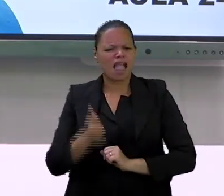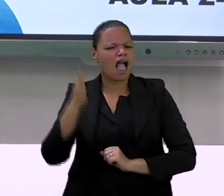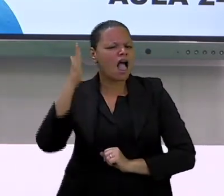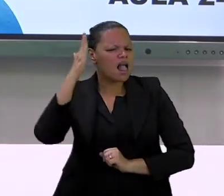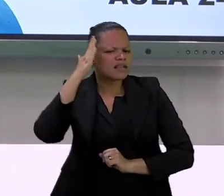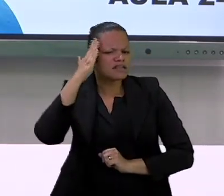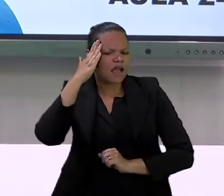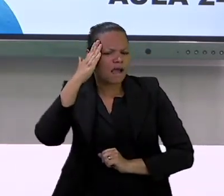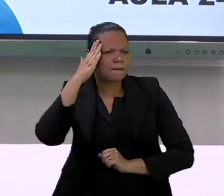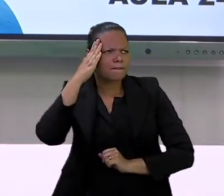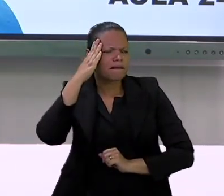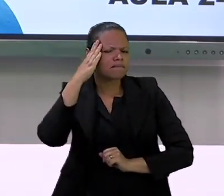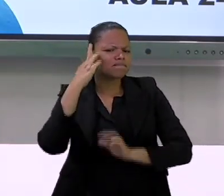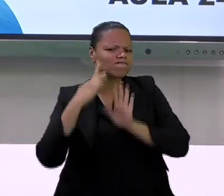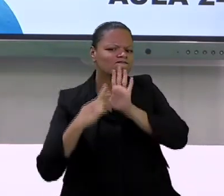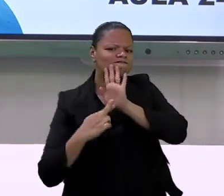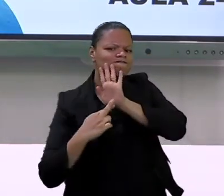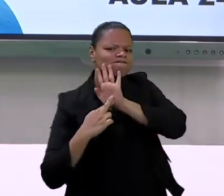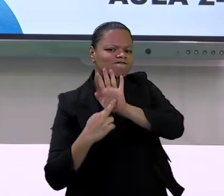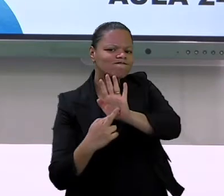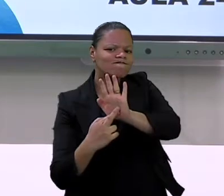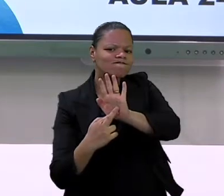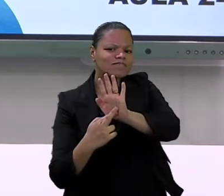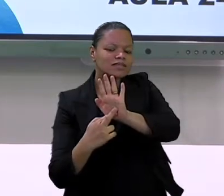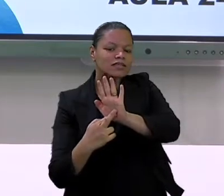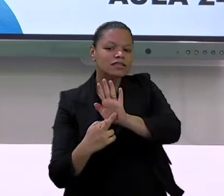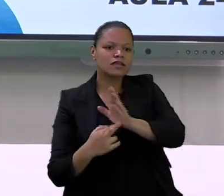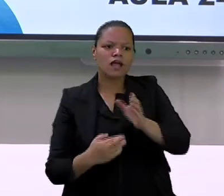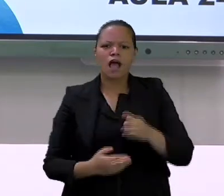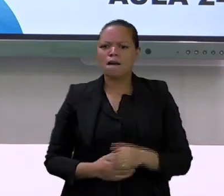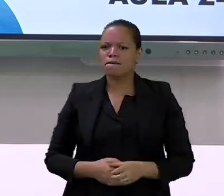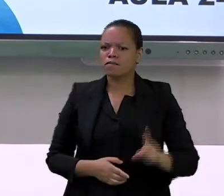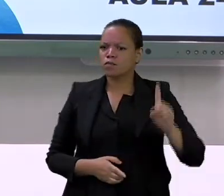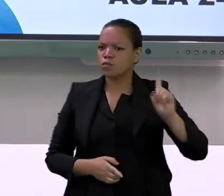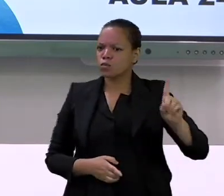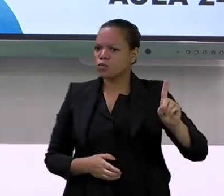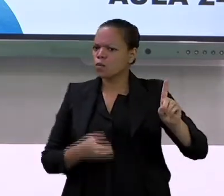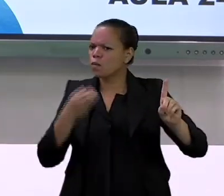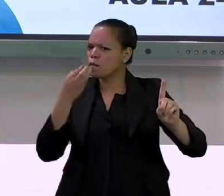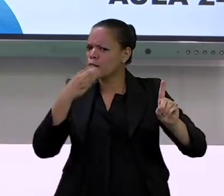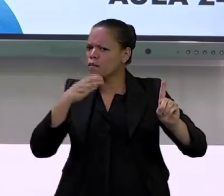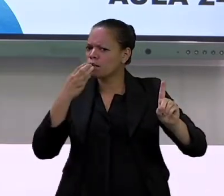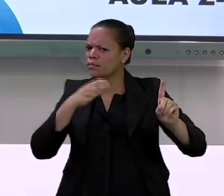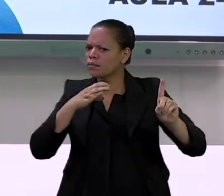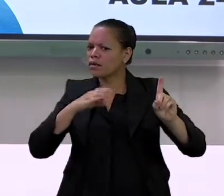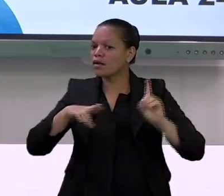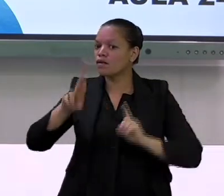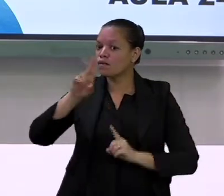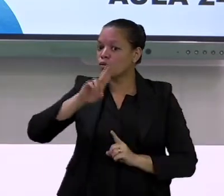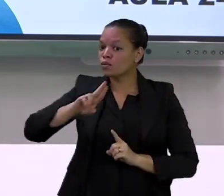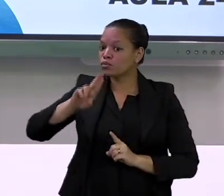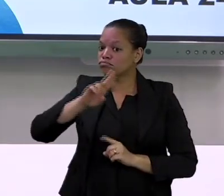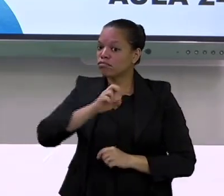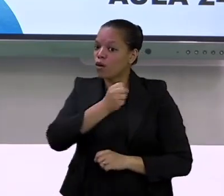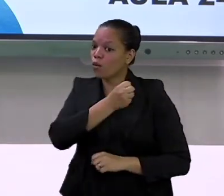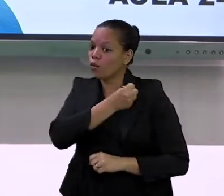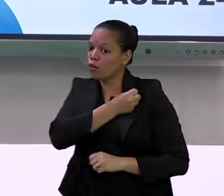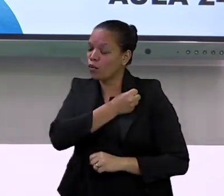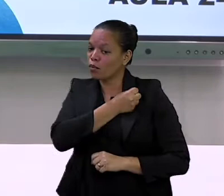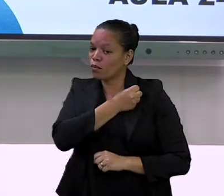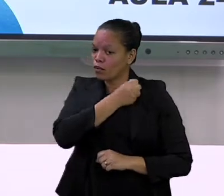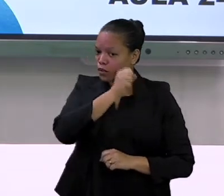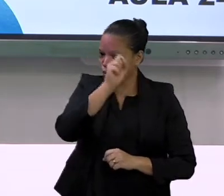para representar uma maçã, eu vou utilizar o algarismo 1, não é isso? Aquele